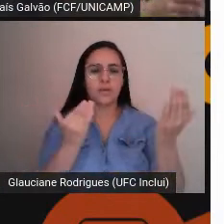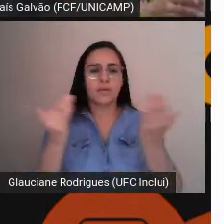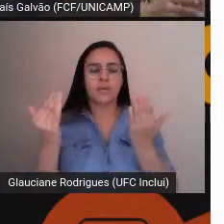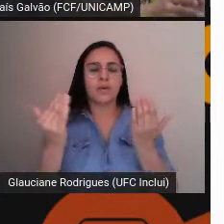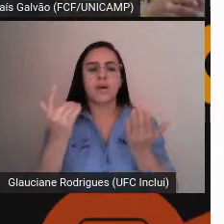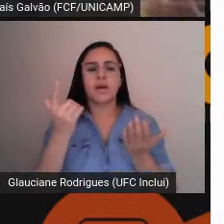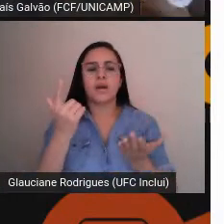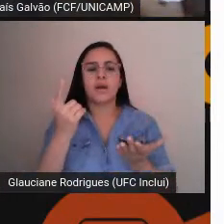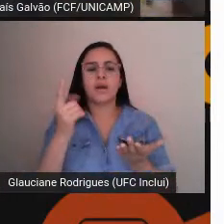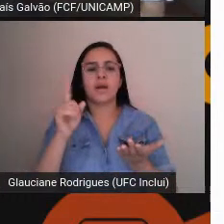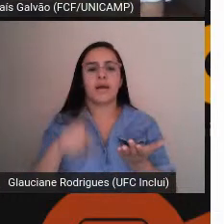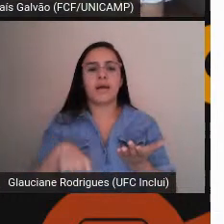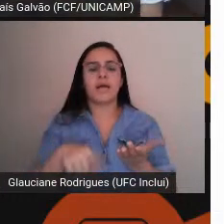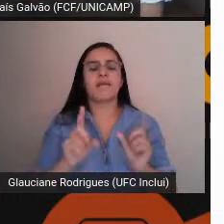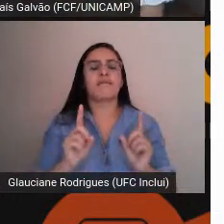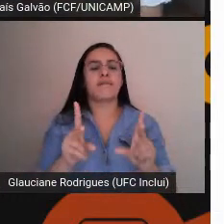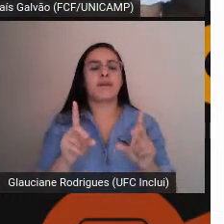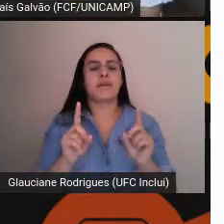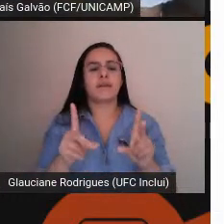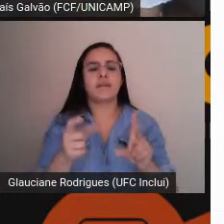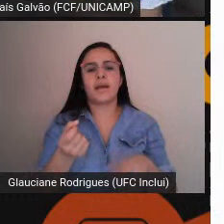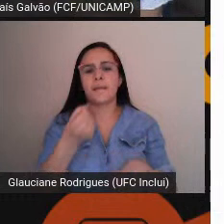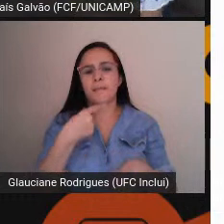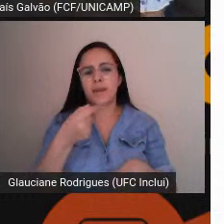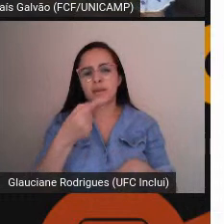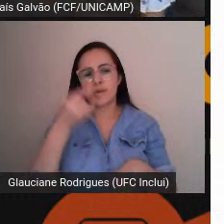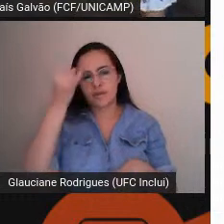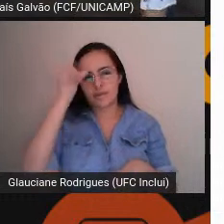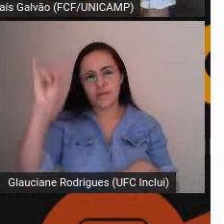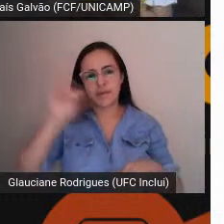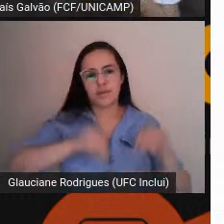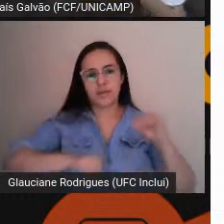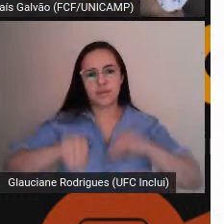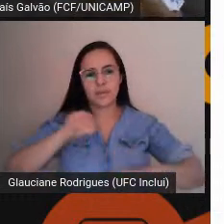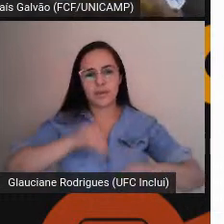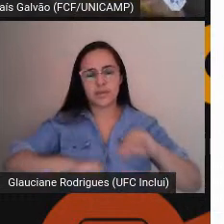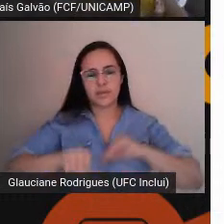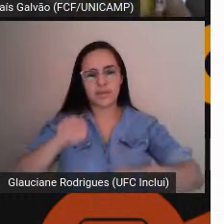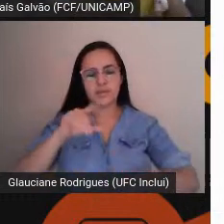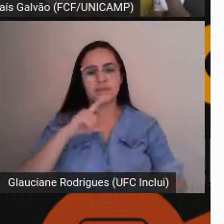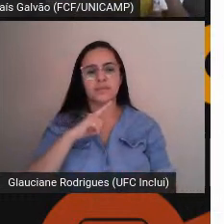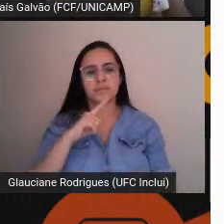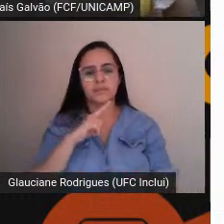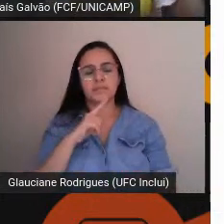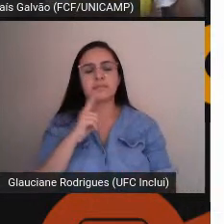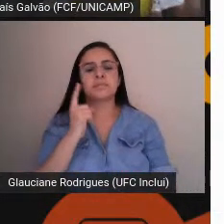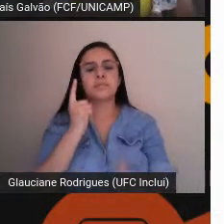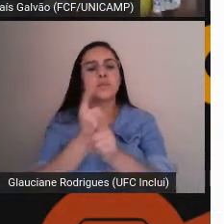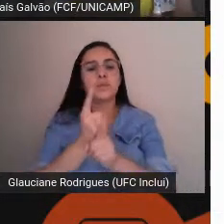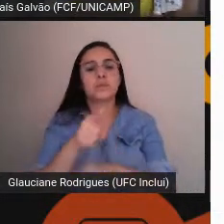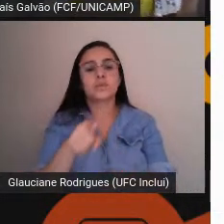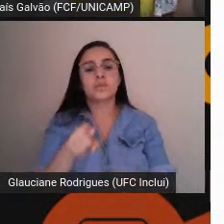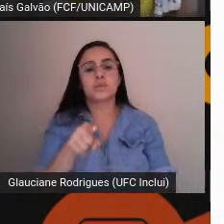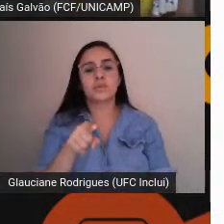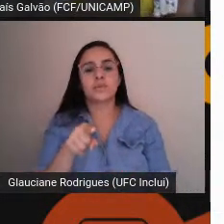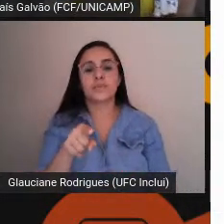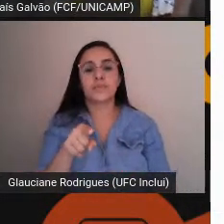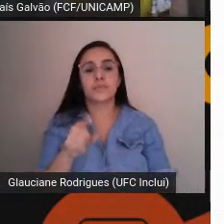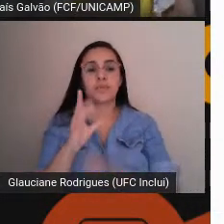produzia antidepressivo com revisões que não tinham esse financiamento, se verificou que as